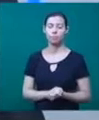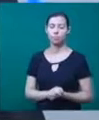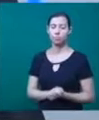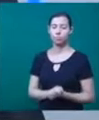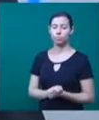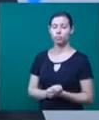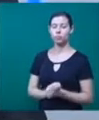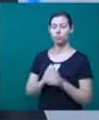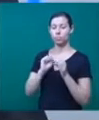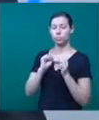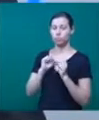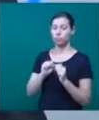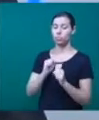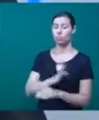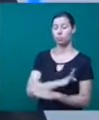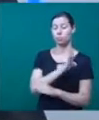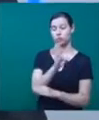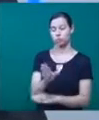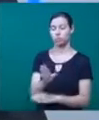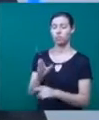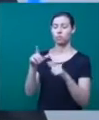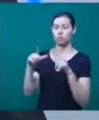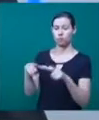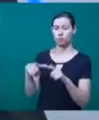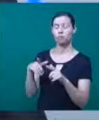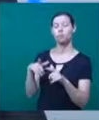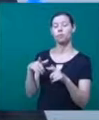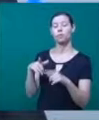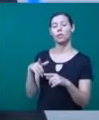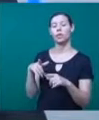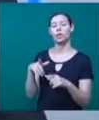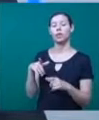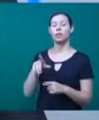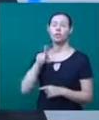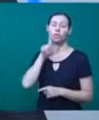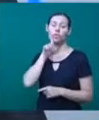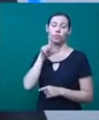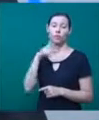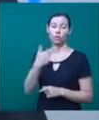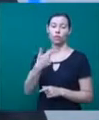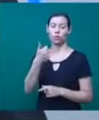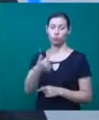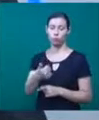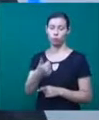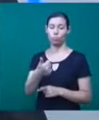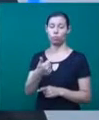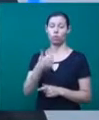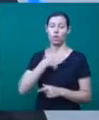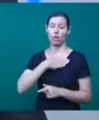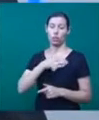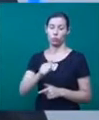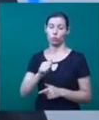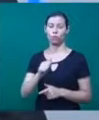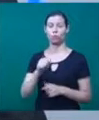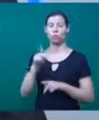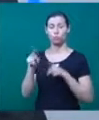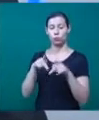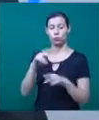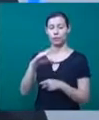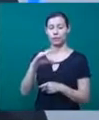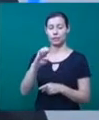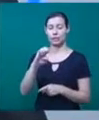participar diretamente no local do evento, que é o Center Convention, a partir do dia 21 de agosto,